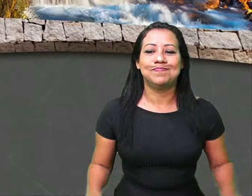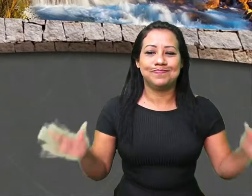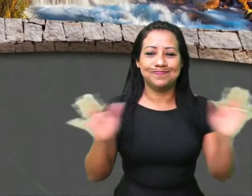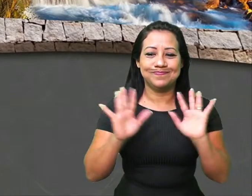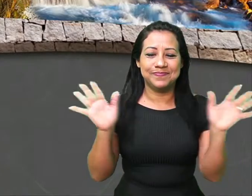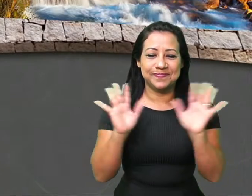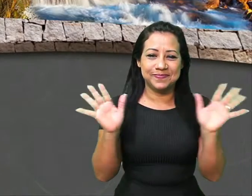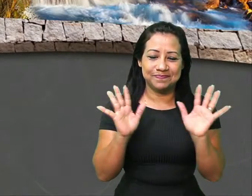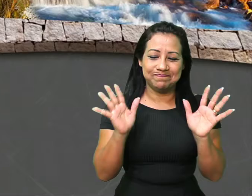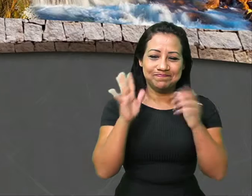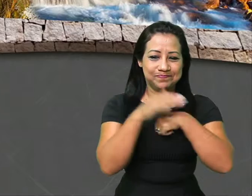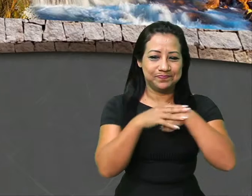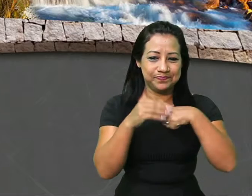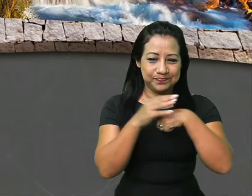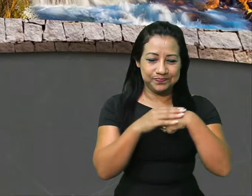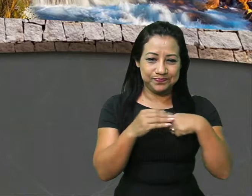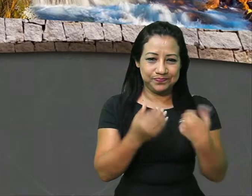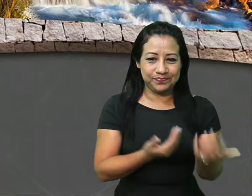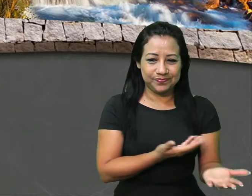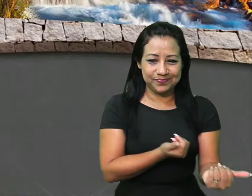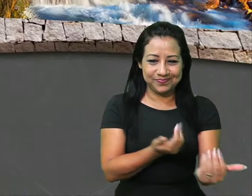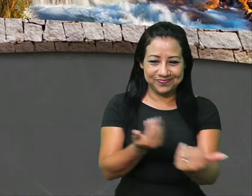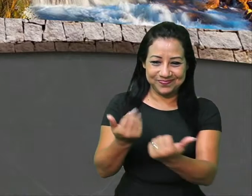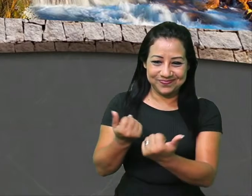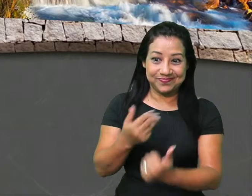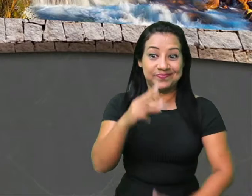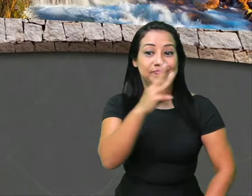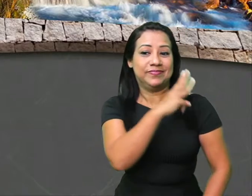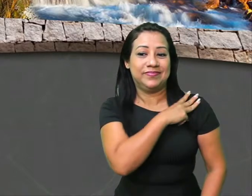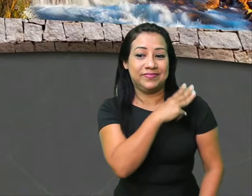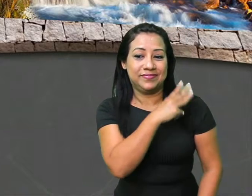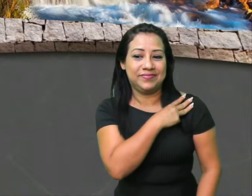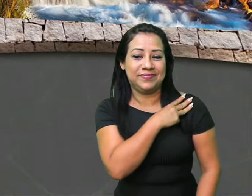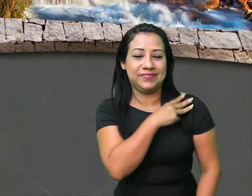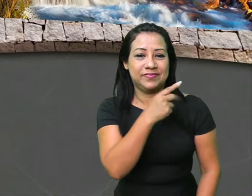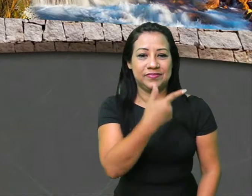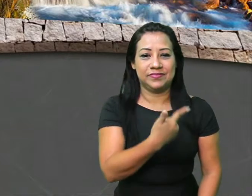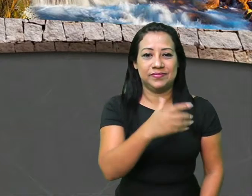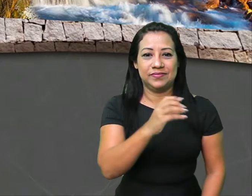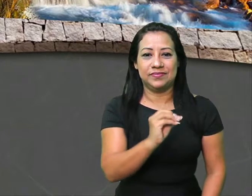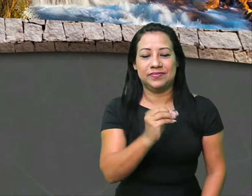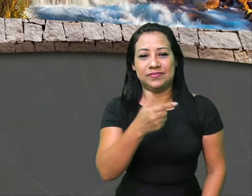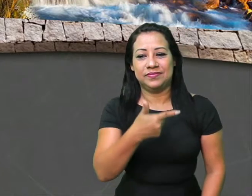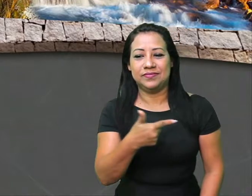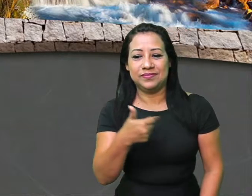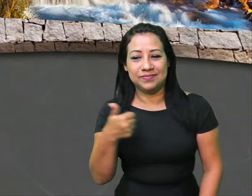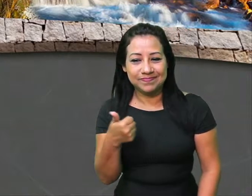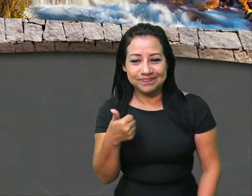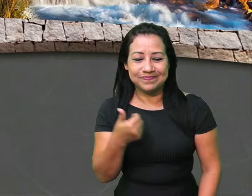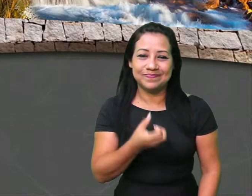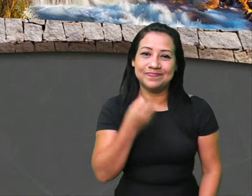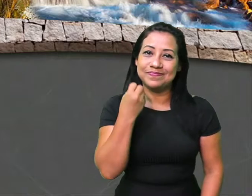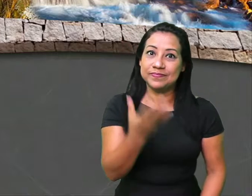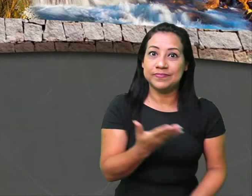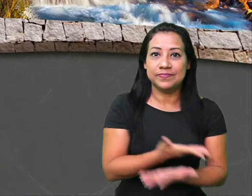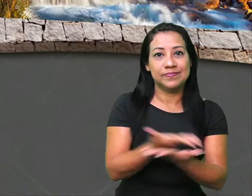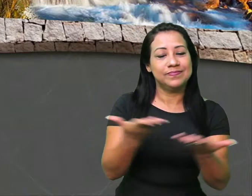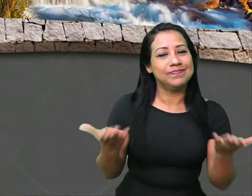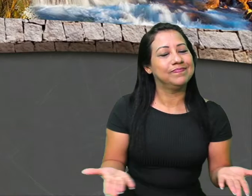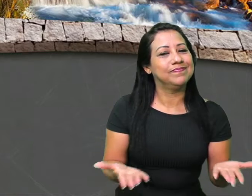Olá, meus queridos jovens, terceirão 2021, tudo bem com vocês?